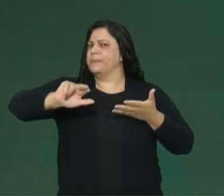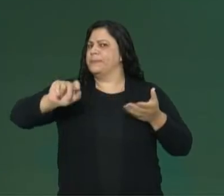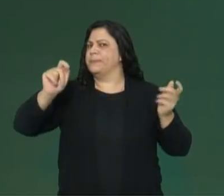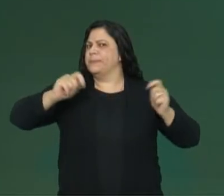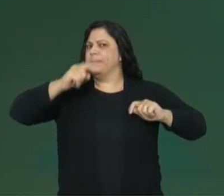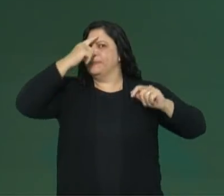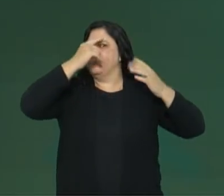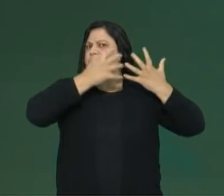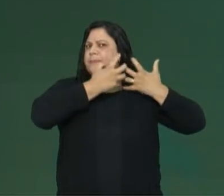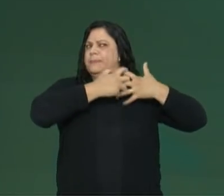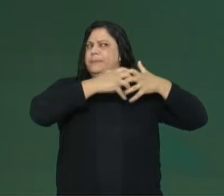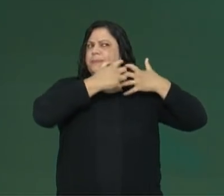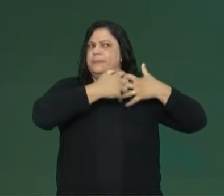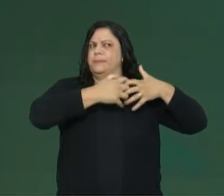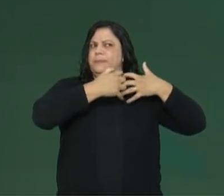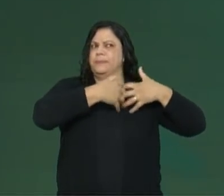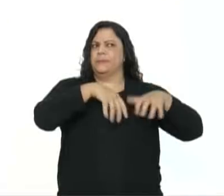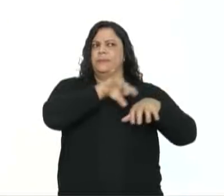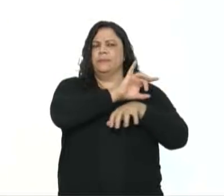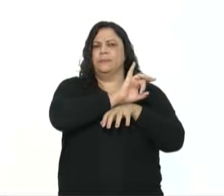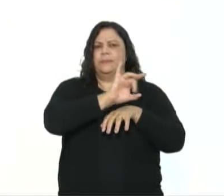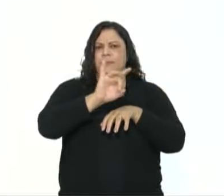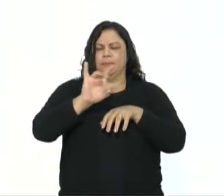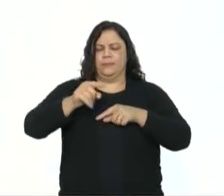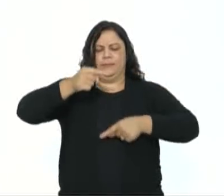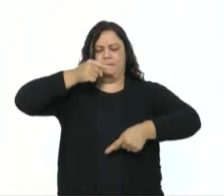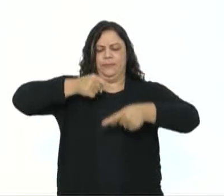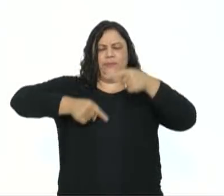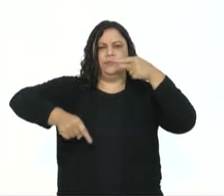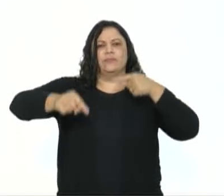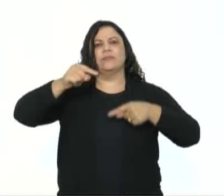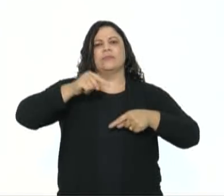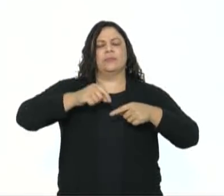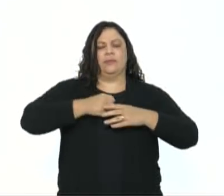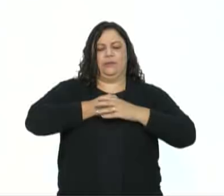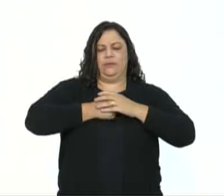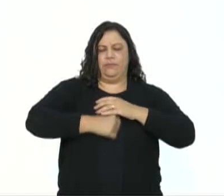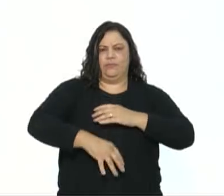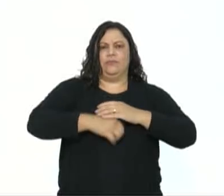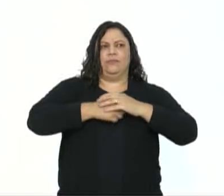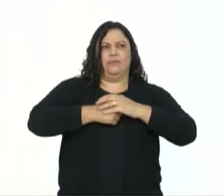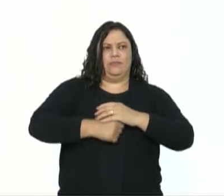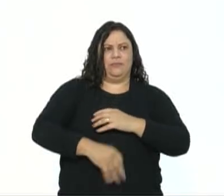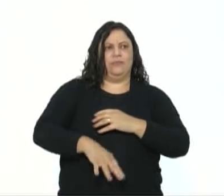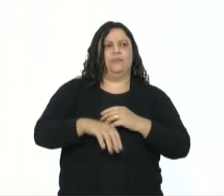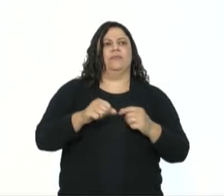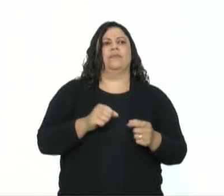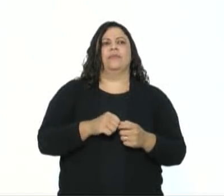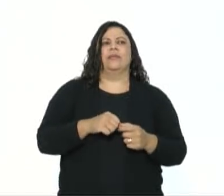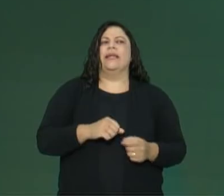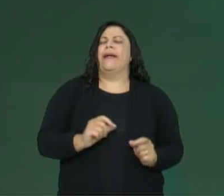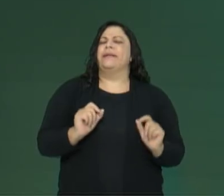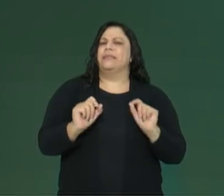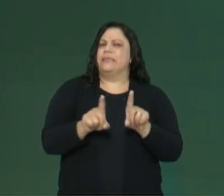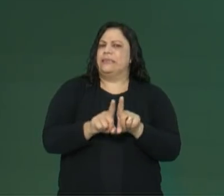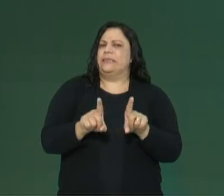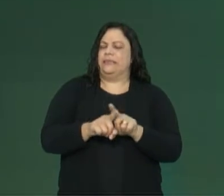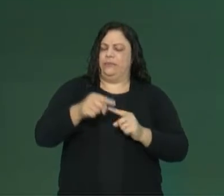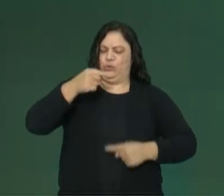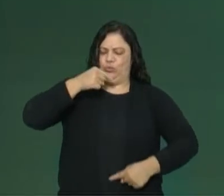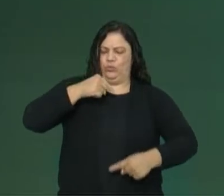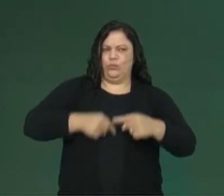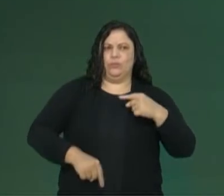olá, 1 por metâmero, tudo se repete. Excreção por metanefrídeos, 1 por metâmero, tudo se